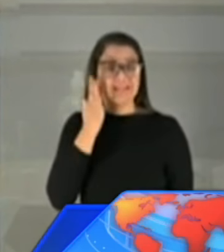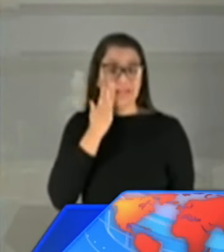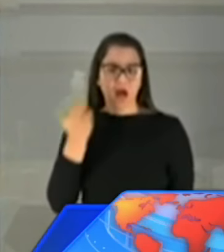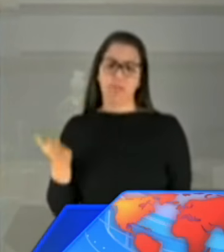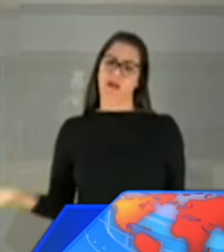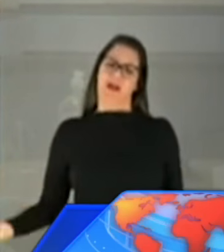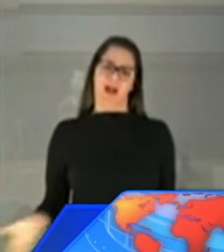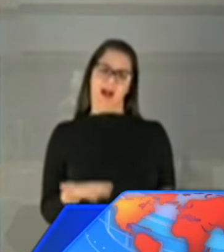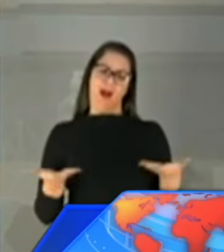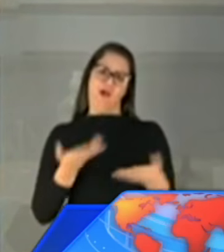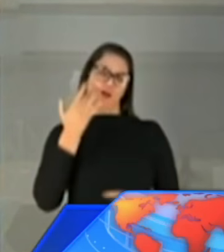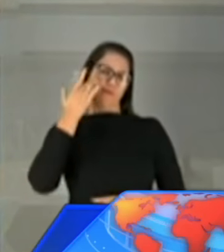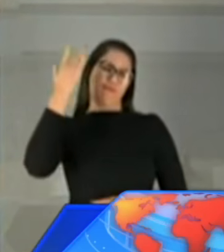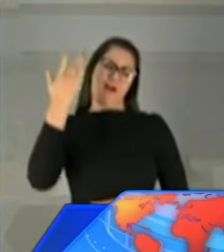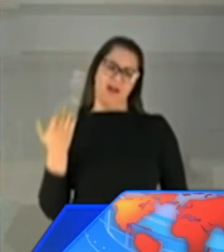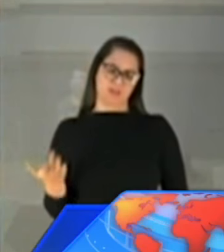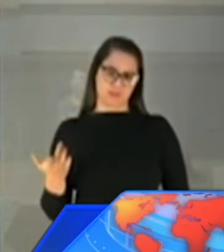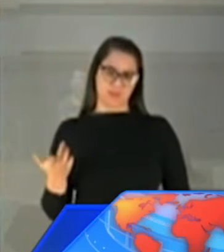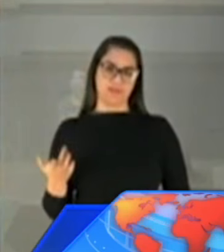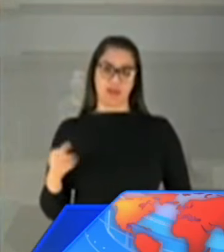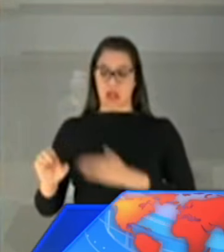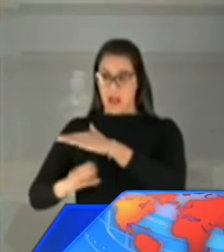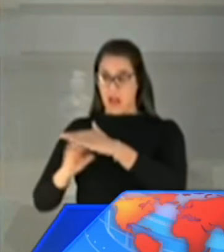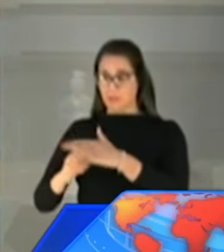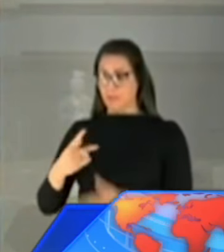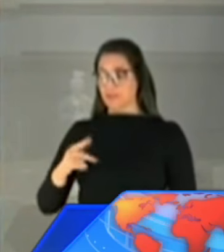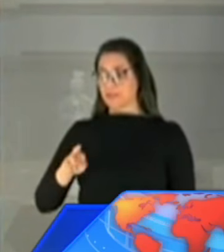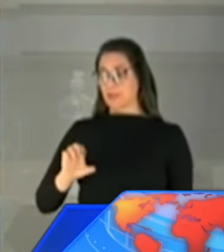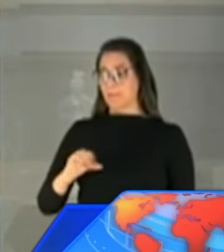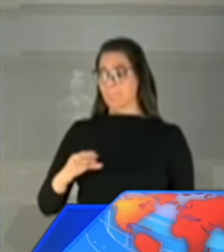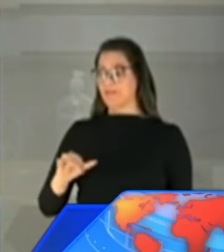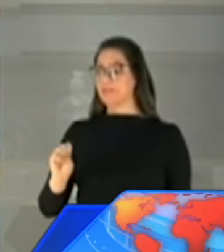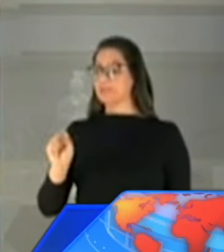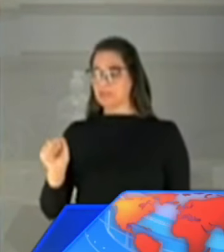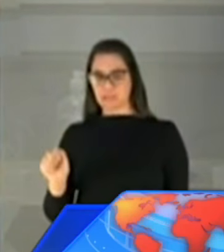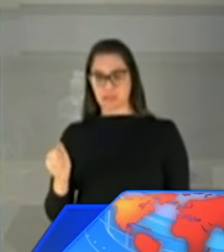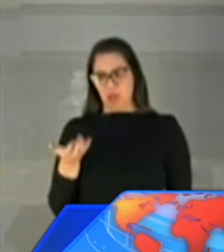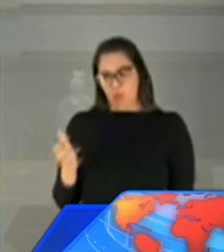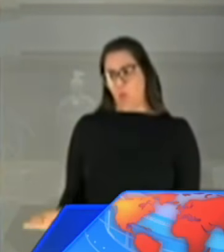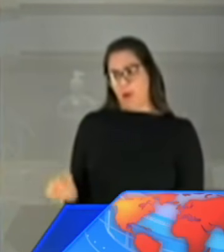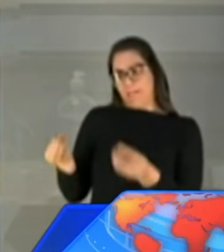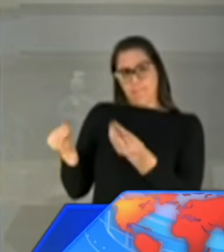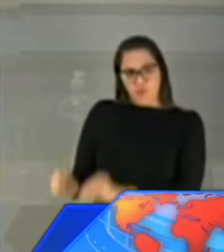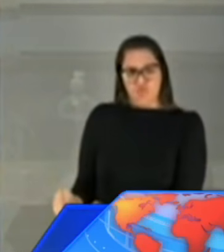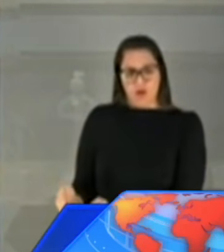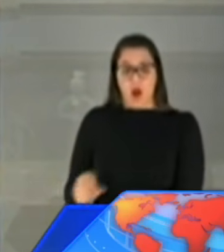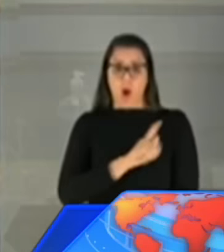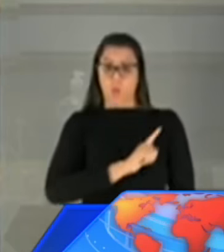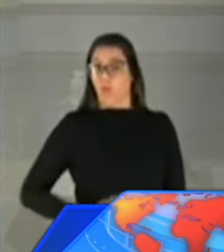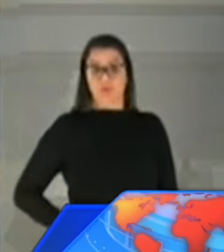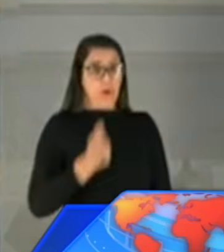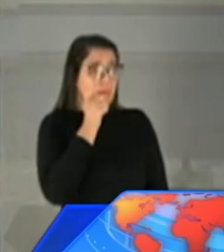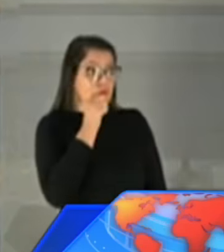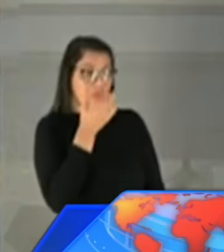muito fácil. A própria Precisa, que tem interesse em não se prejudicar, e o governo, que não tem interesse